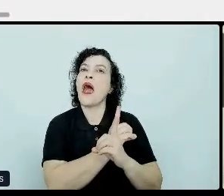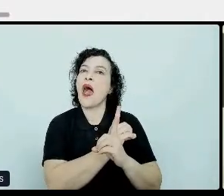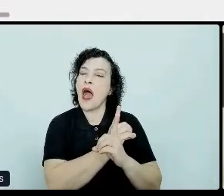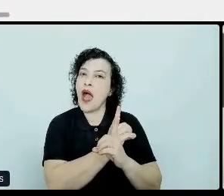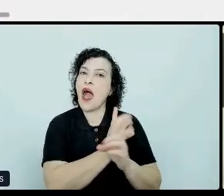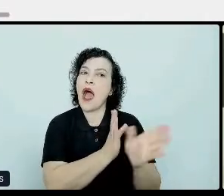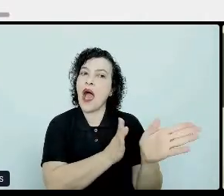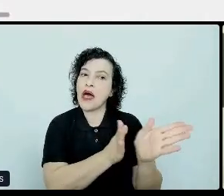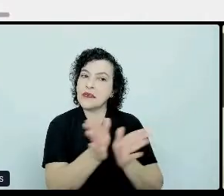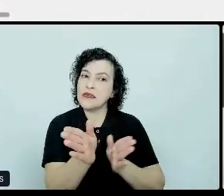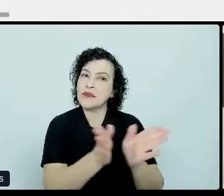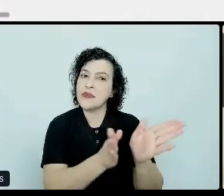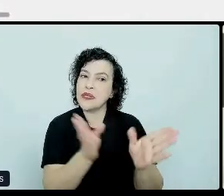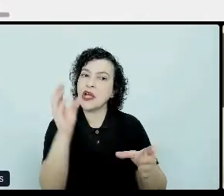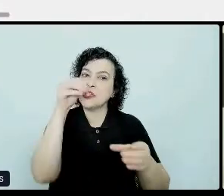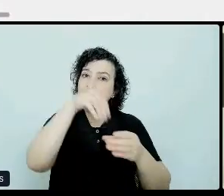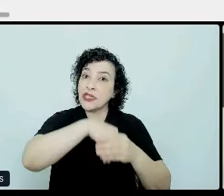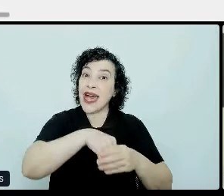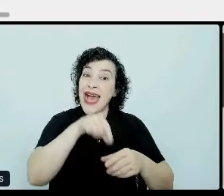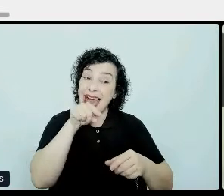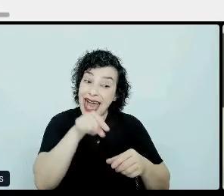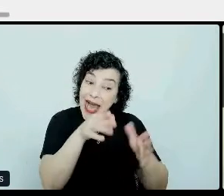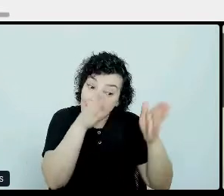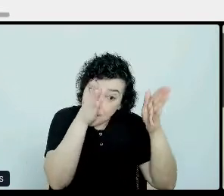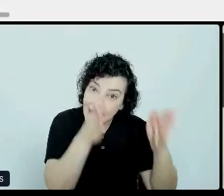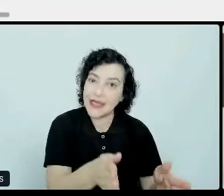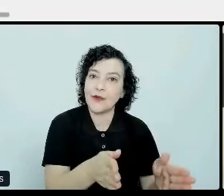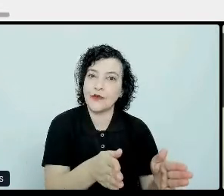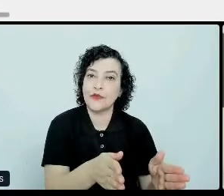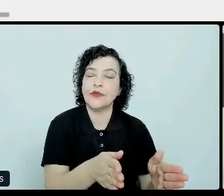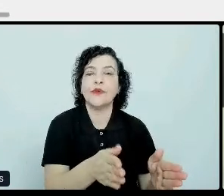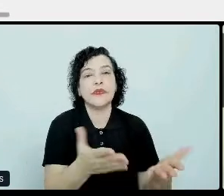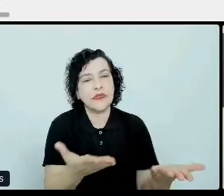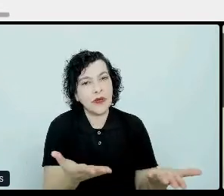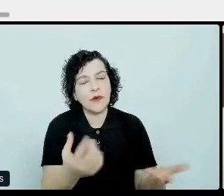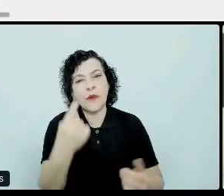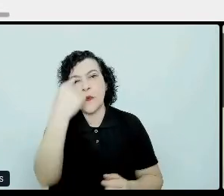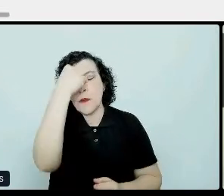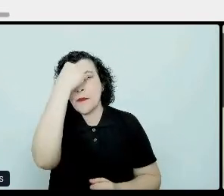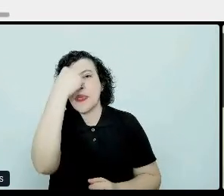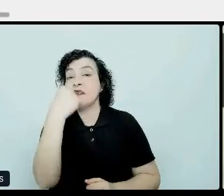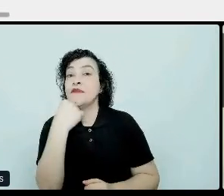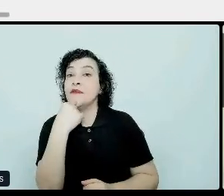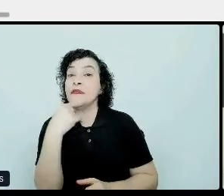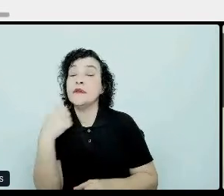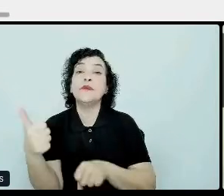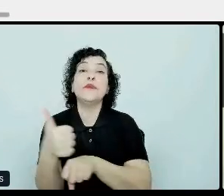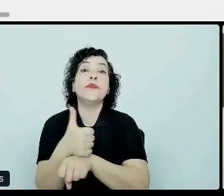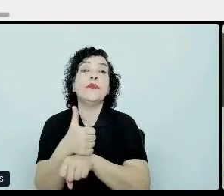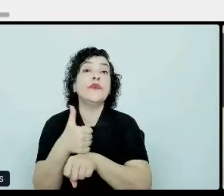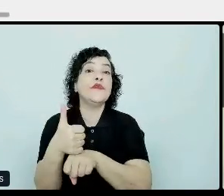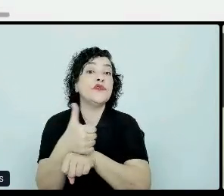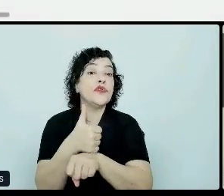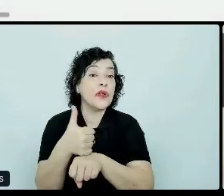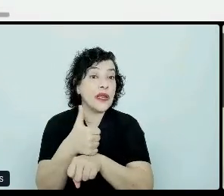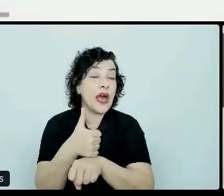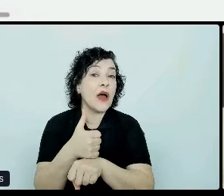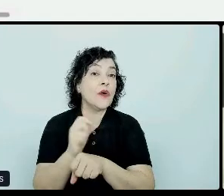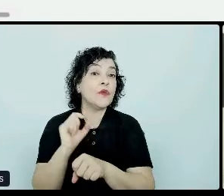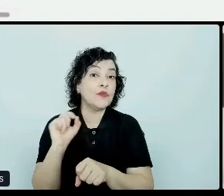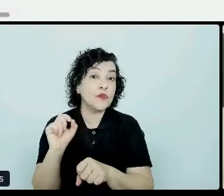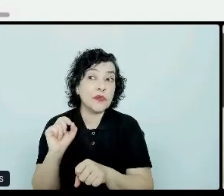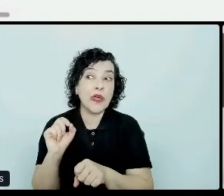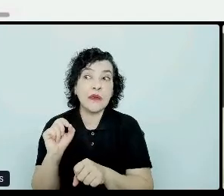solução digital. E as pautas, né, os perfis de profissionais que geralmente são os